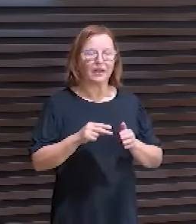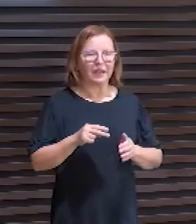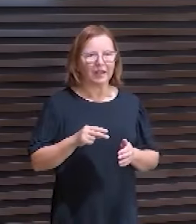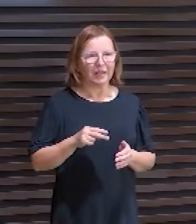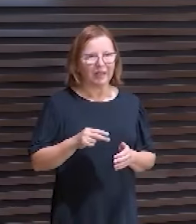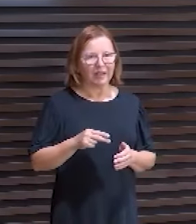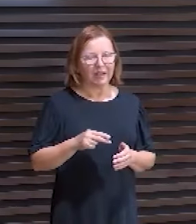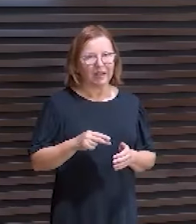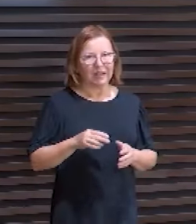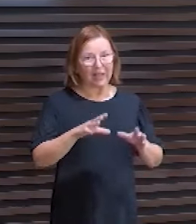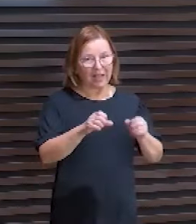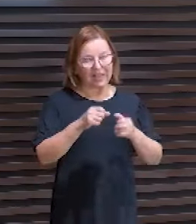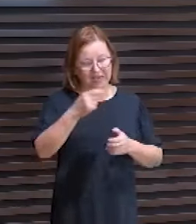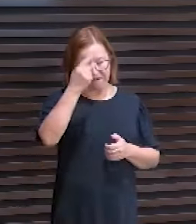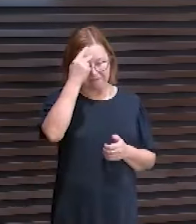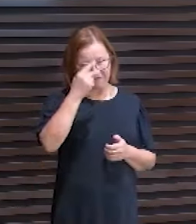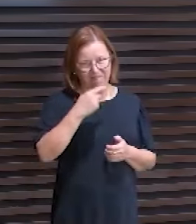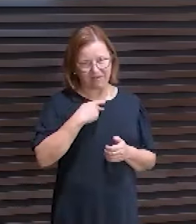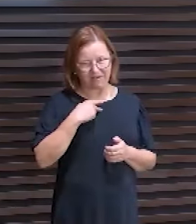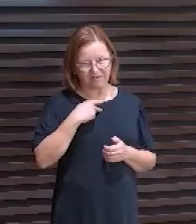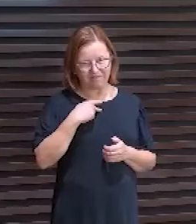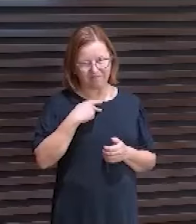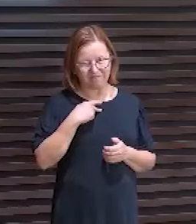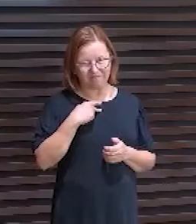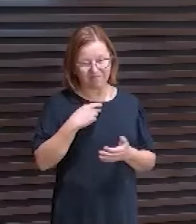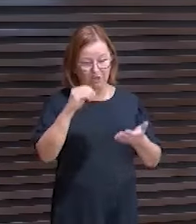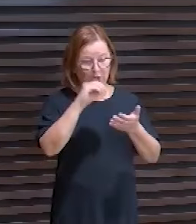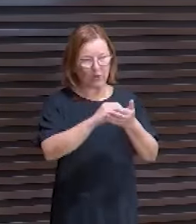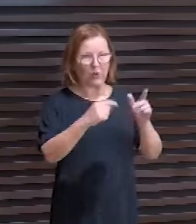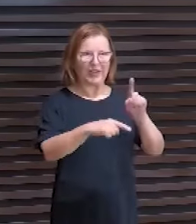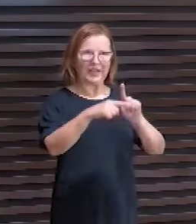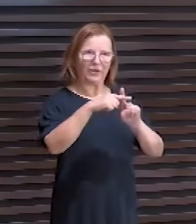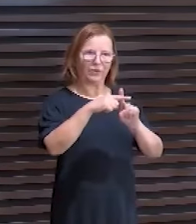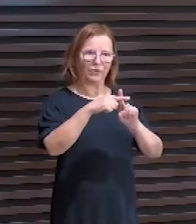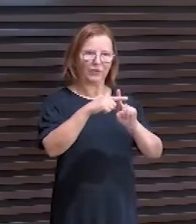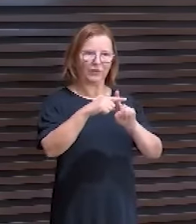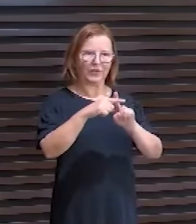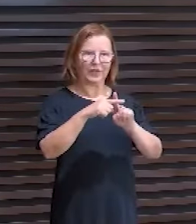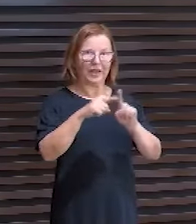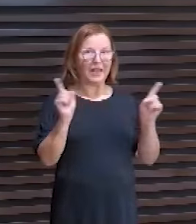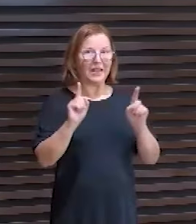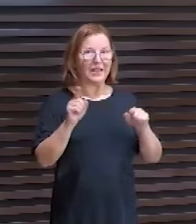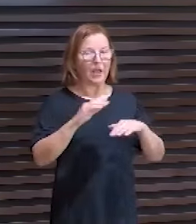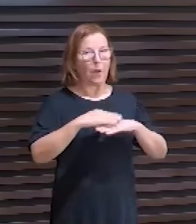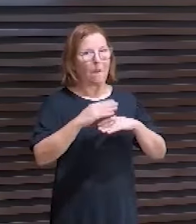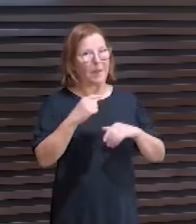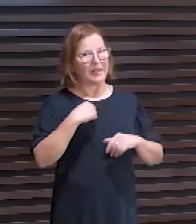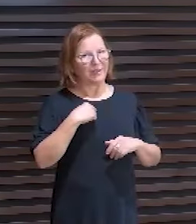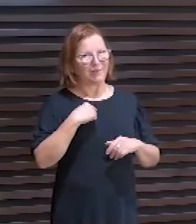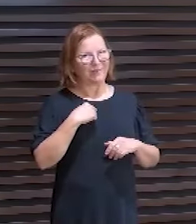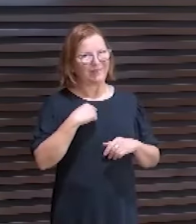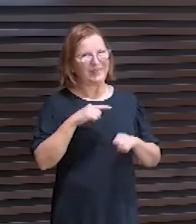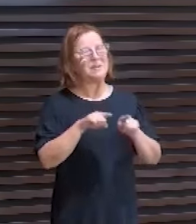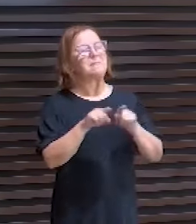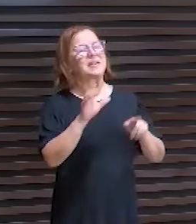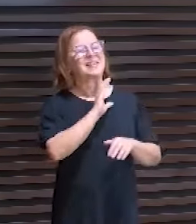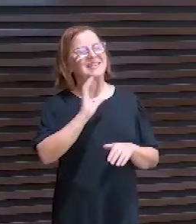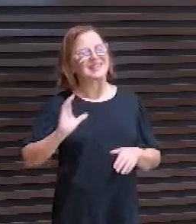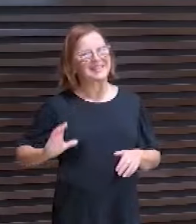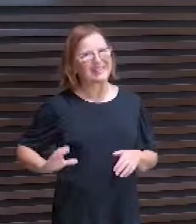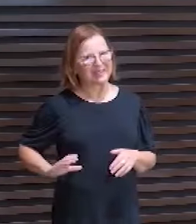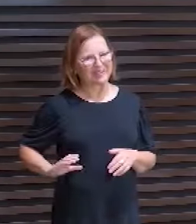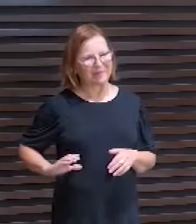eu eu mas Cristo é assim que o apóstolo Paulo fala não mais eu mas